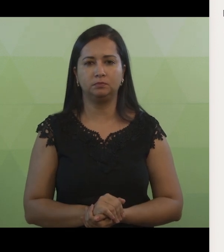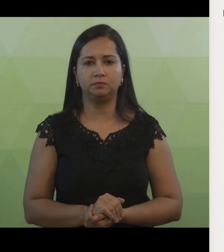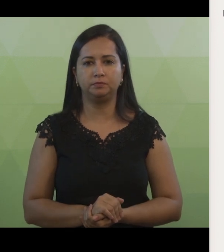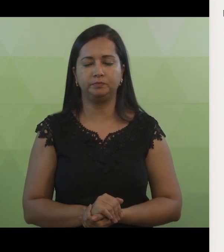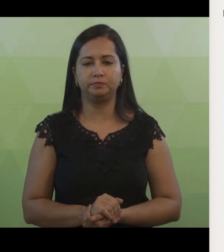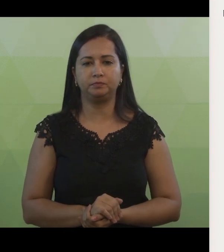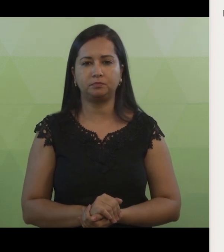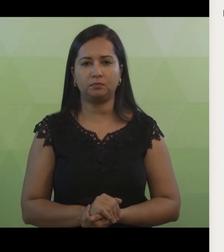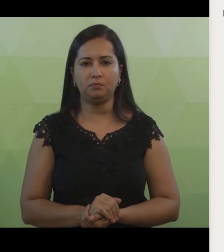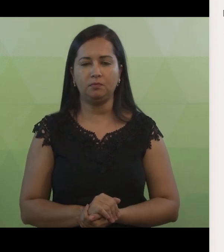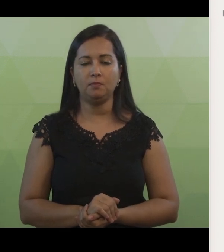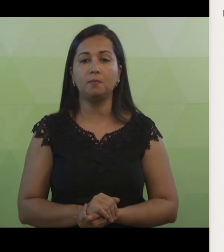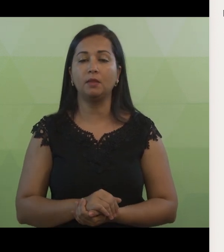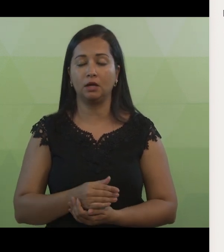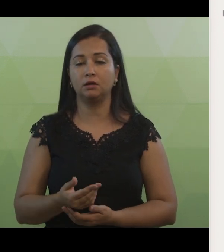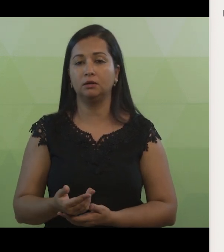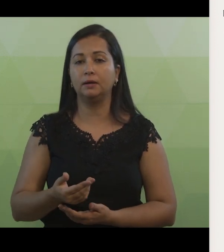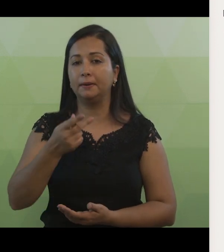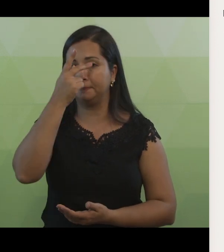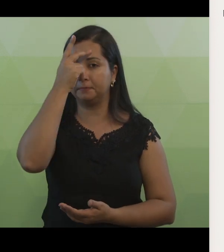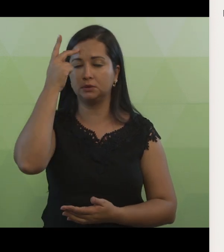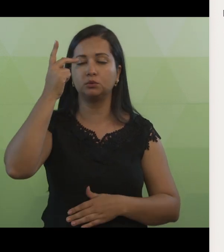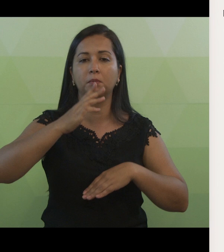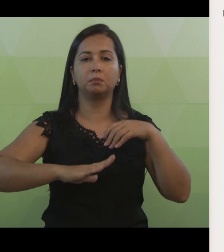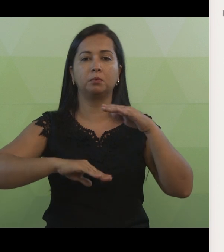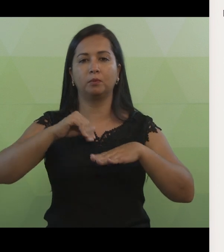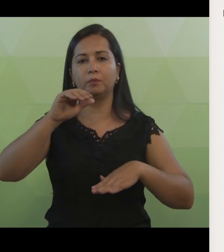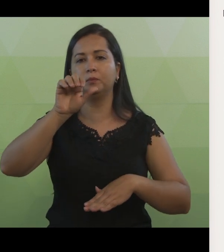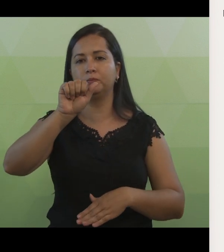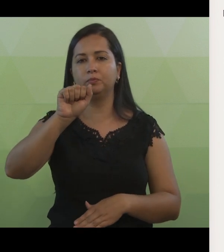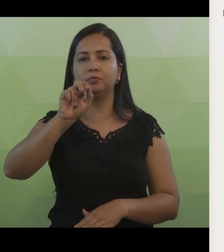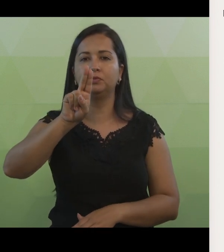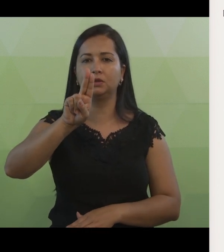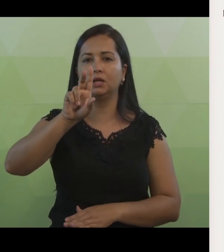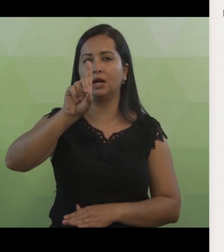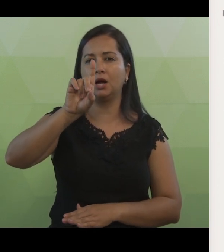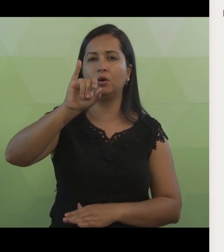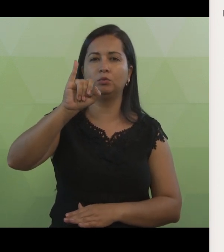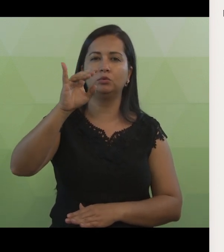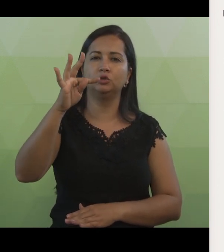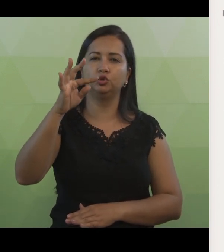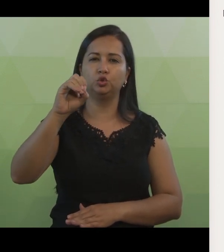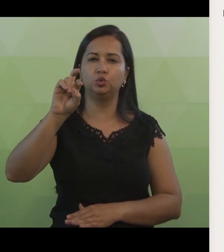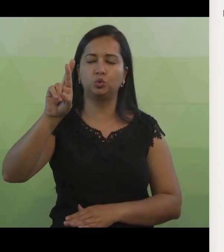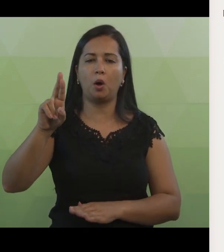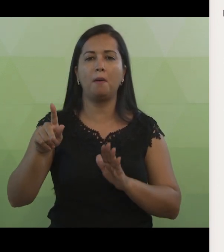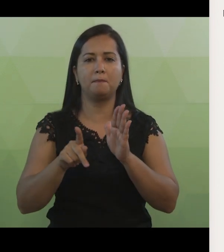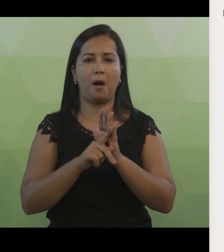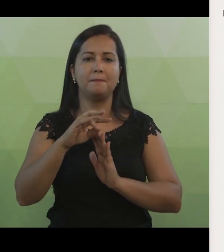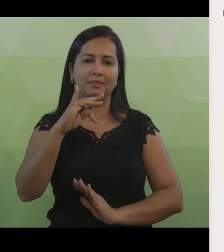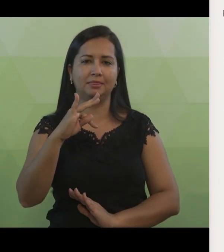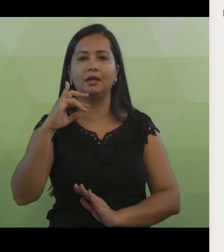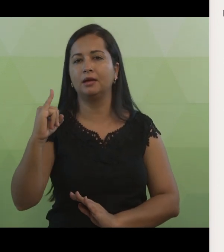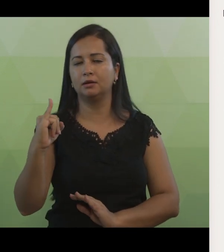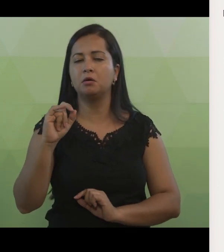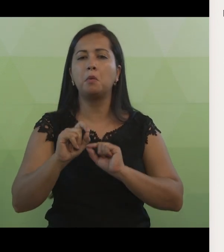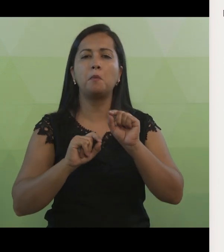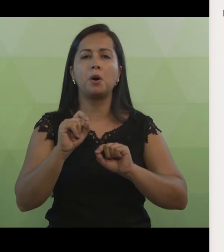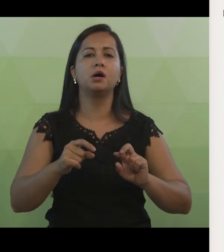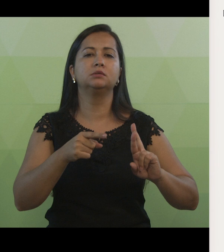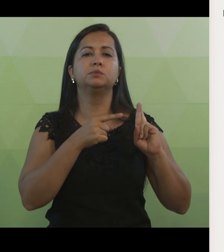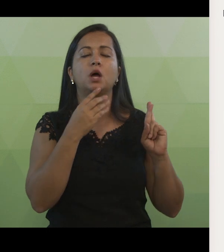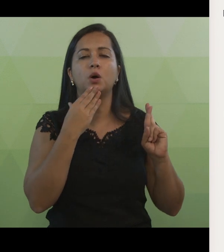Algumas condutas e padrões de um auditor, que também se aplicam ao caso de auditor de TI. As